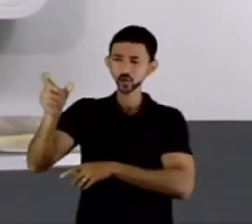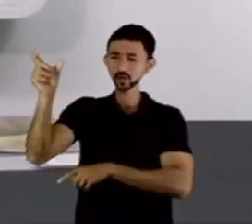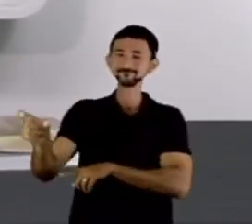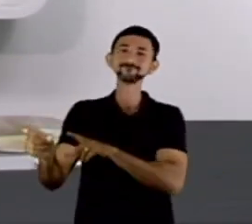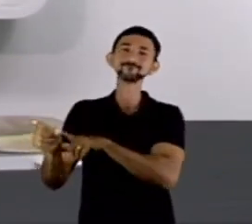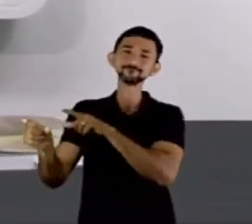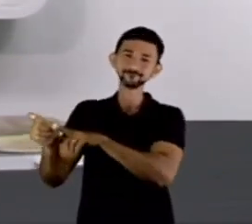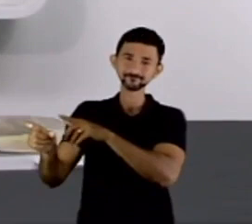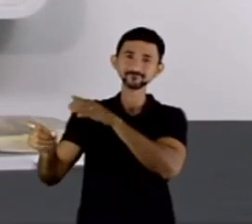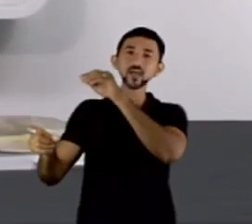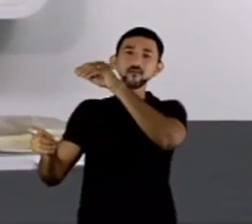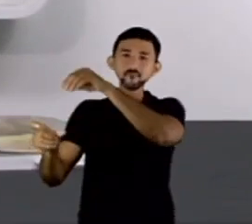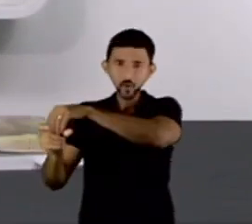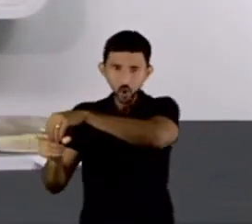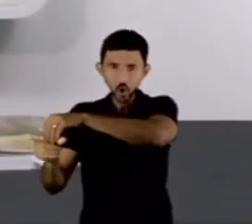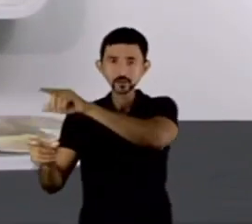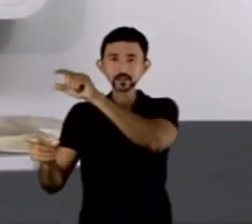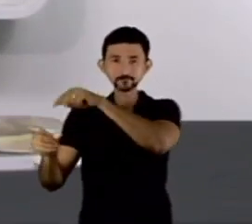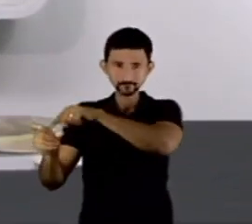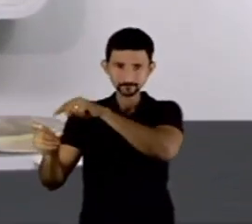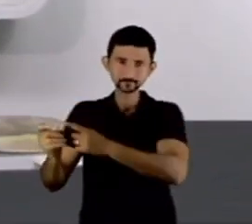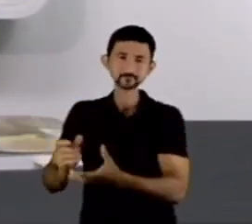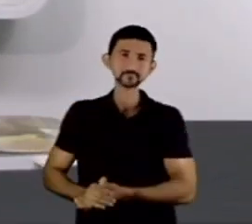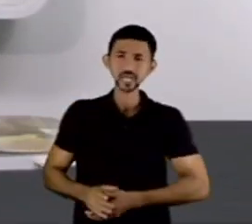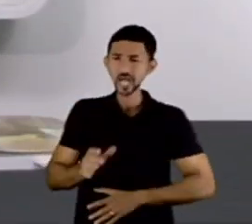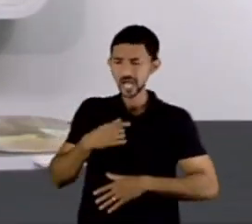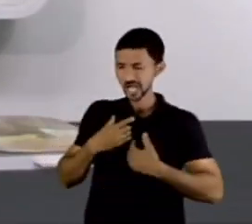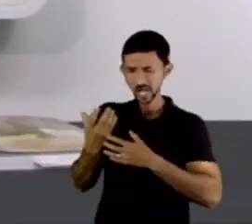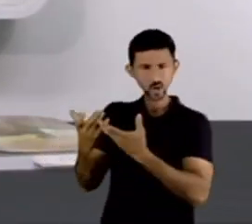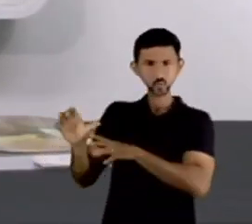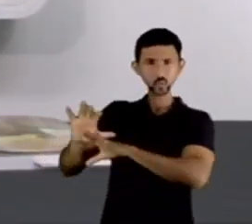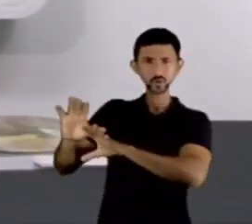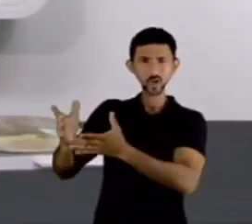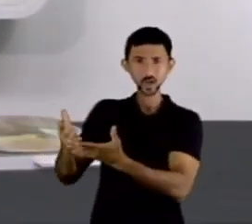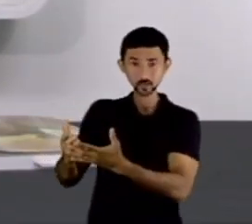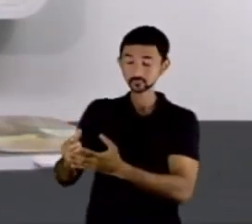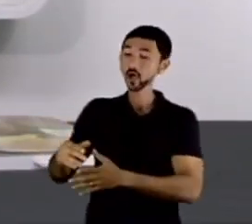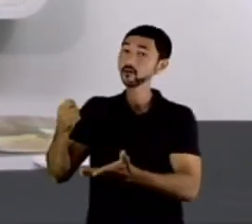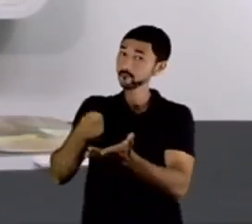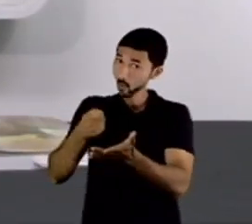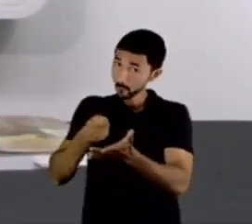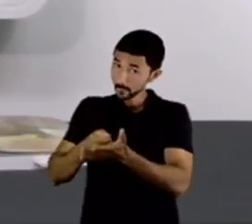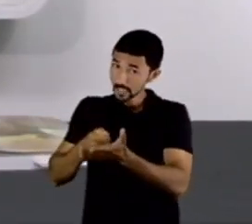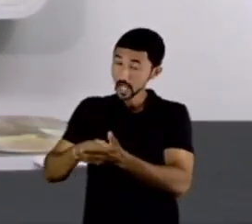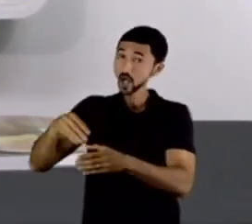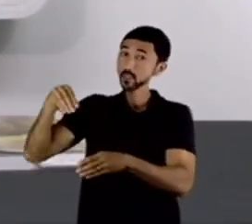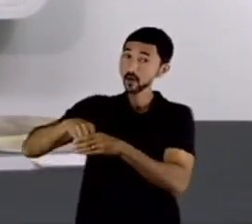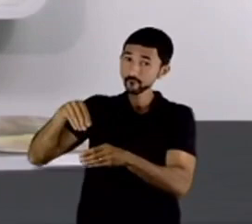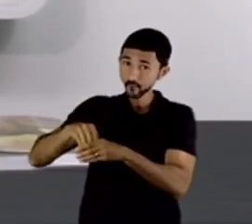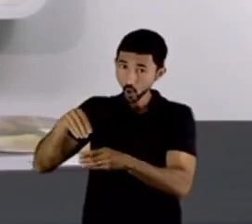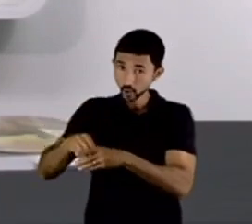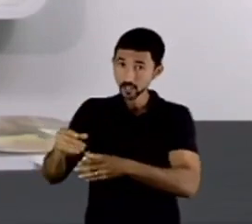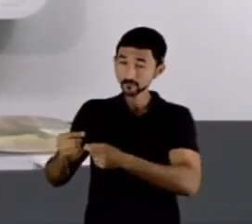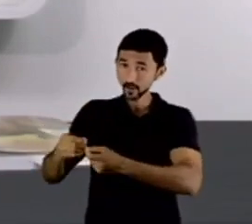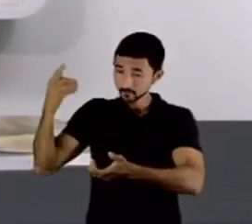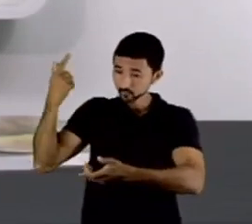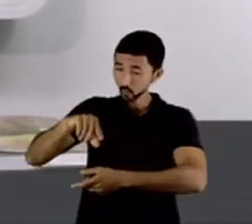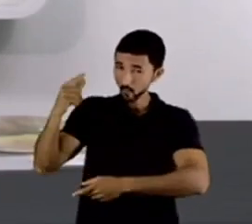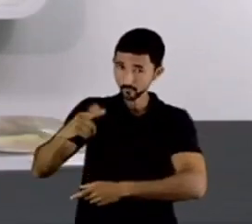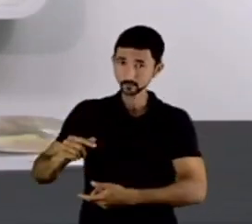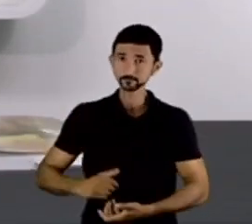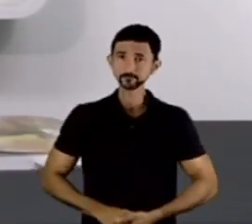no candidato do coronel, mesmo que ela não quisesse. Mesmo que ela dissesse, não, mas eu não quero votar nele. Não, você vai votar. Porque senão você vai sofrer as consequências,